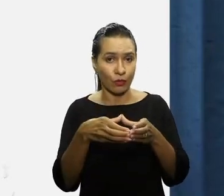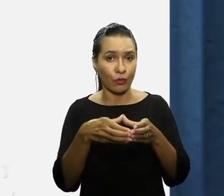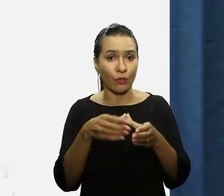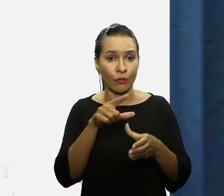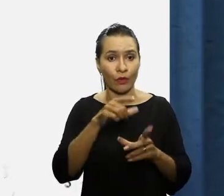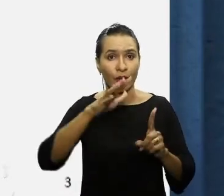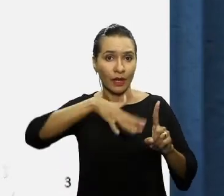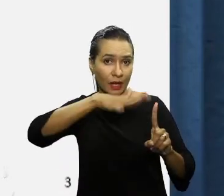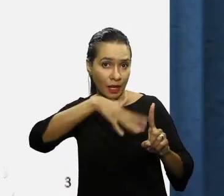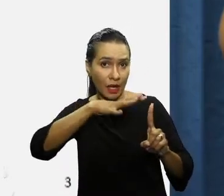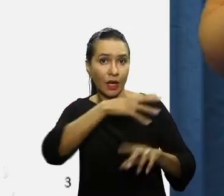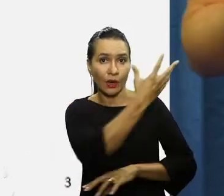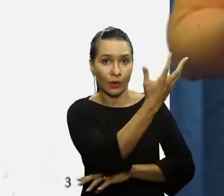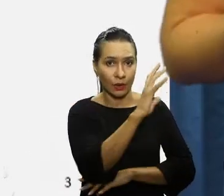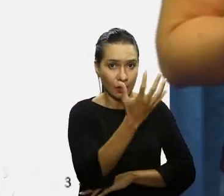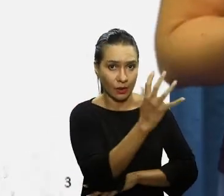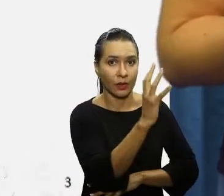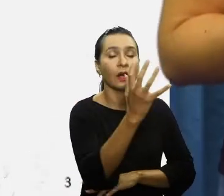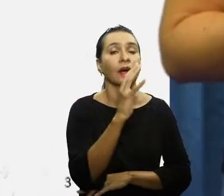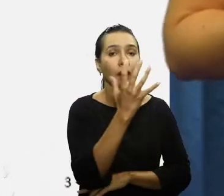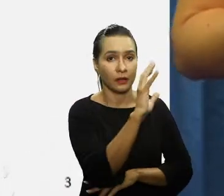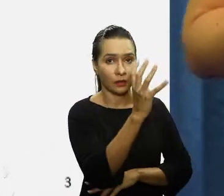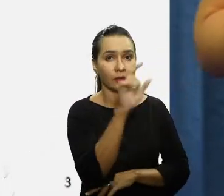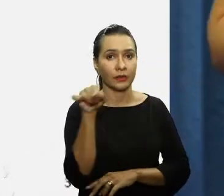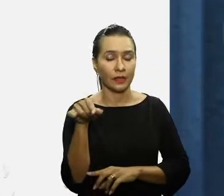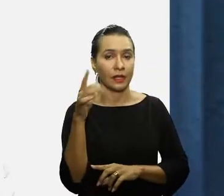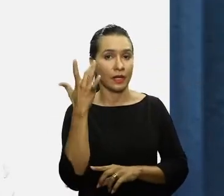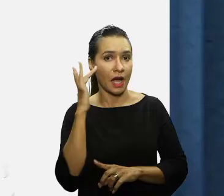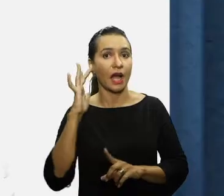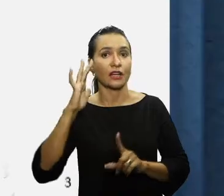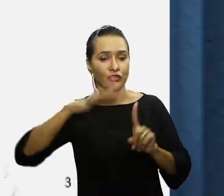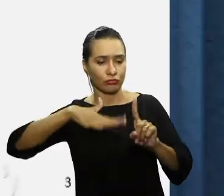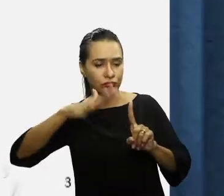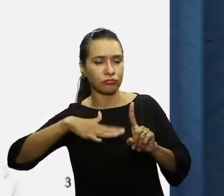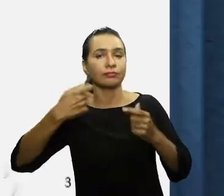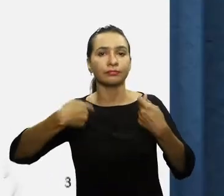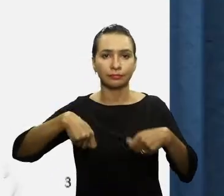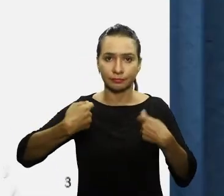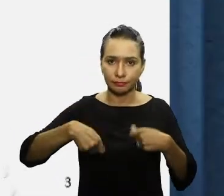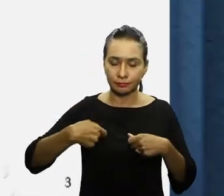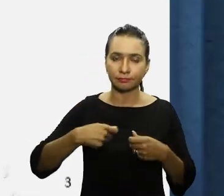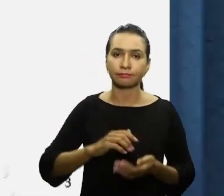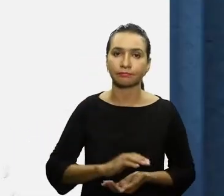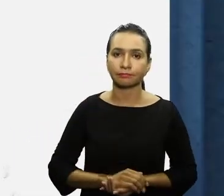da natureza, que consideram esses elementos como divindades. E